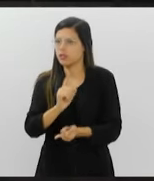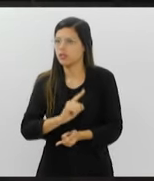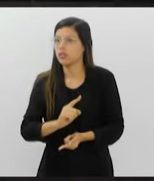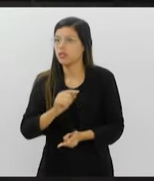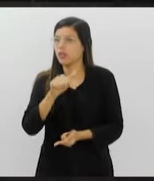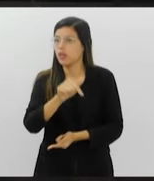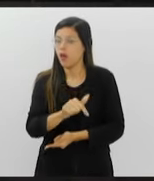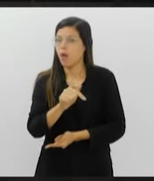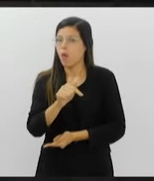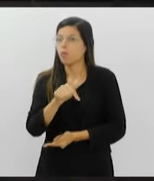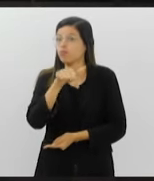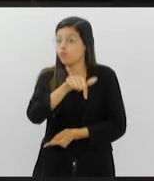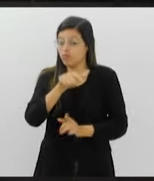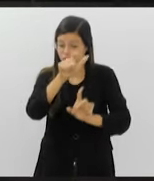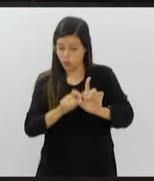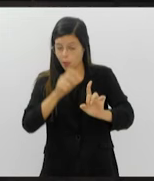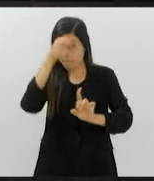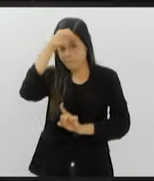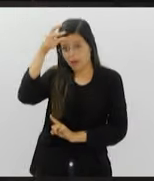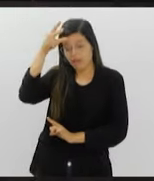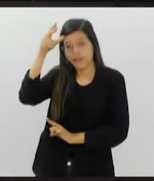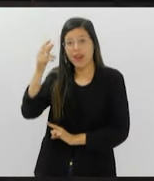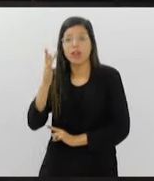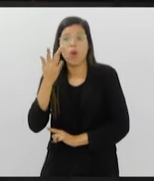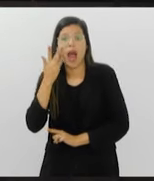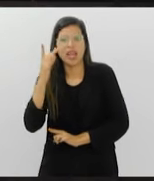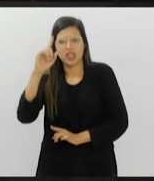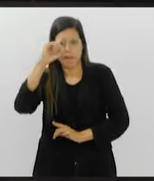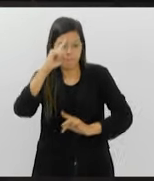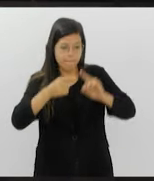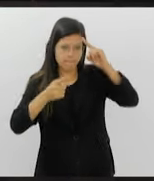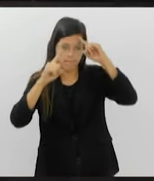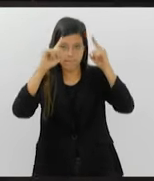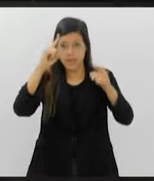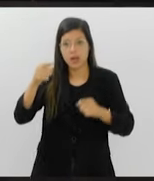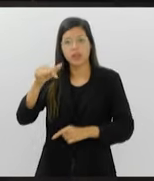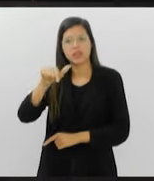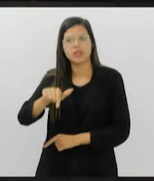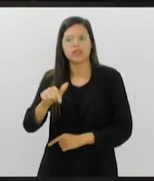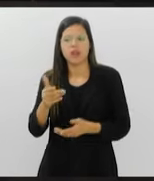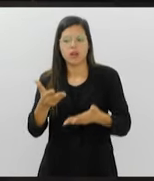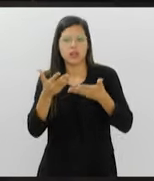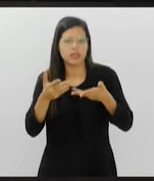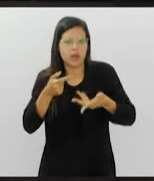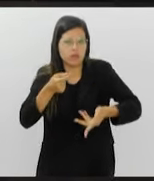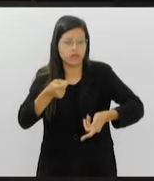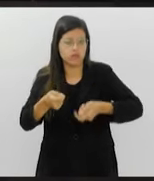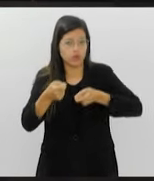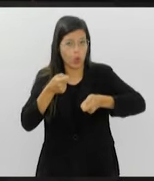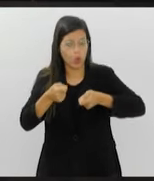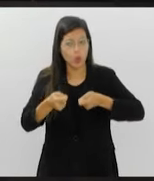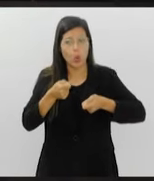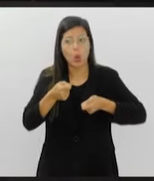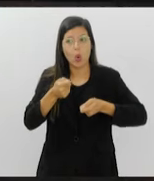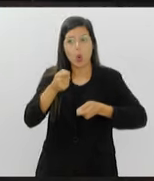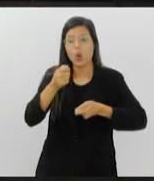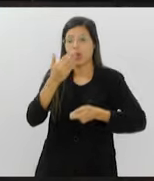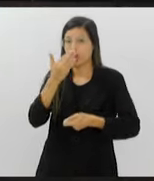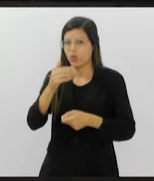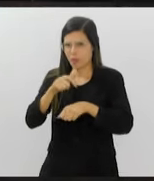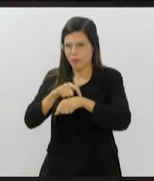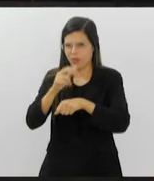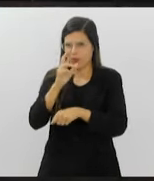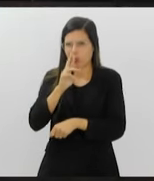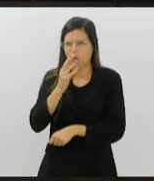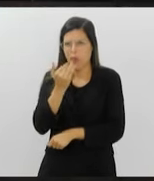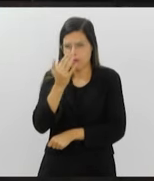com cabeça de prefeito, de achar que manda em tudo e monopoliza da forma que o senhor quer. No mesmo almoço, ele falou para